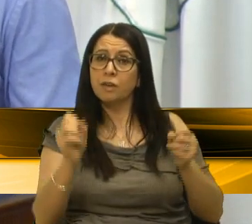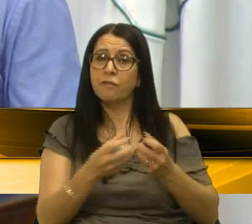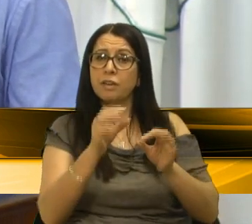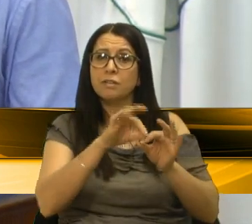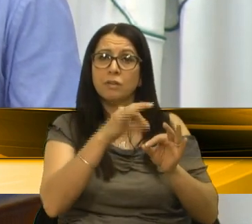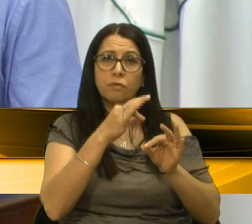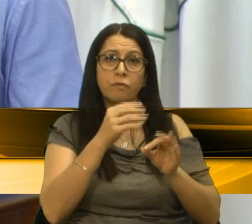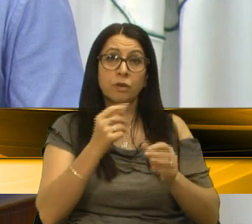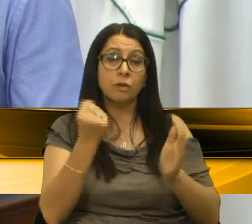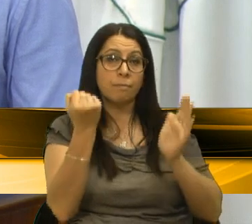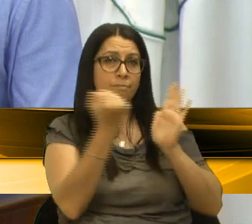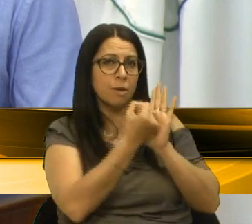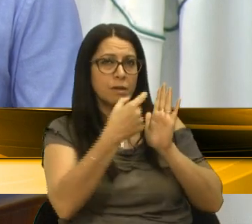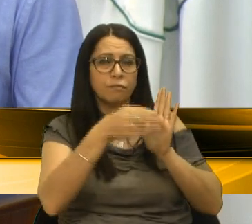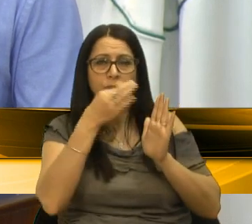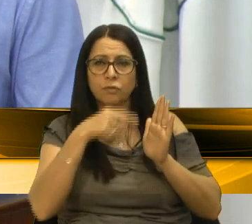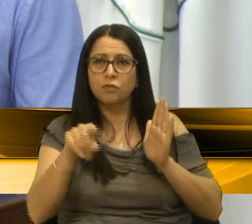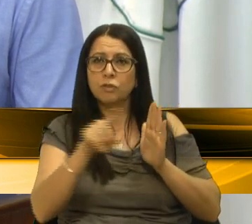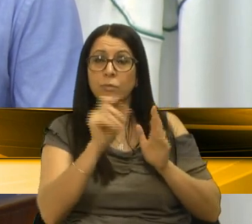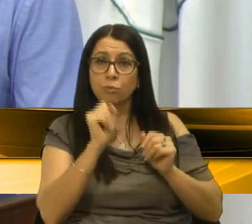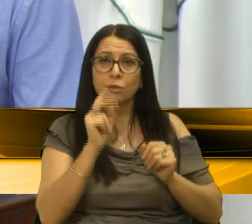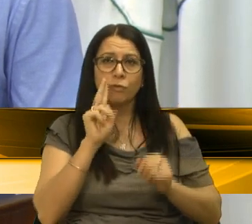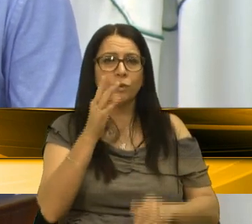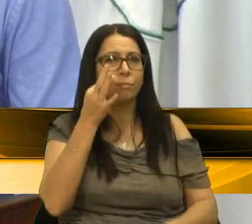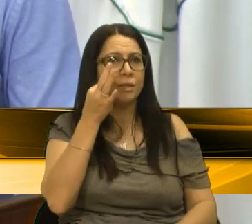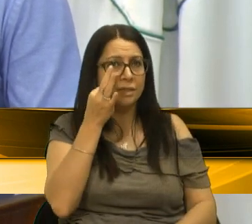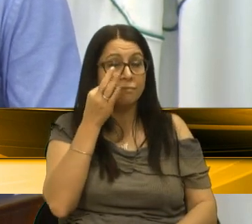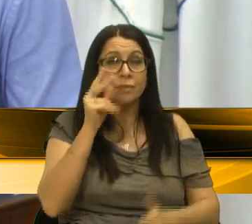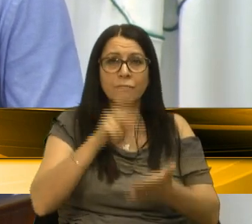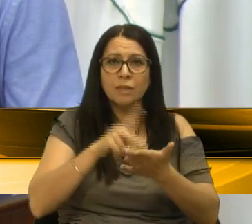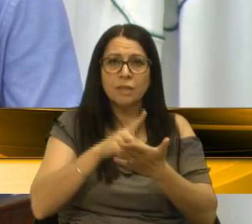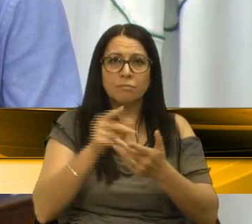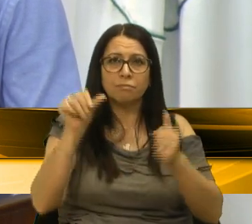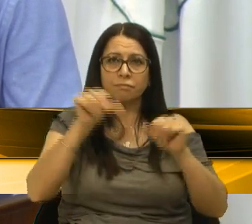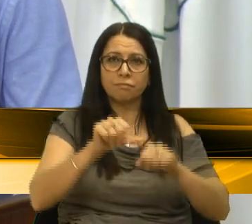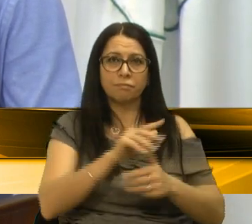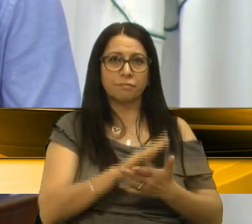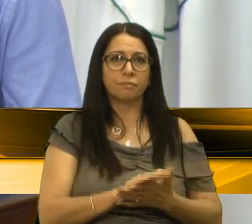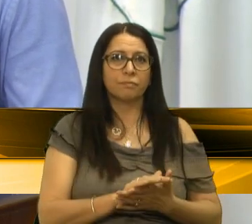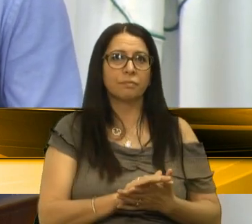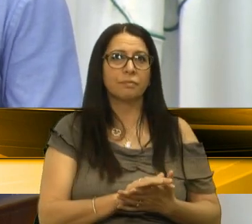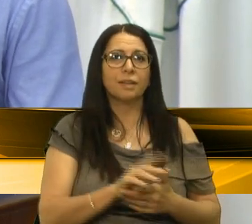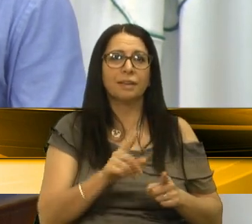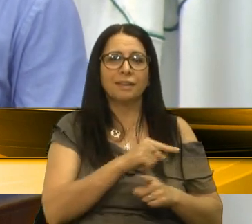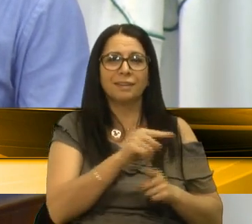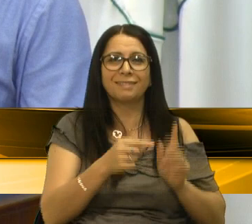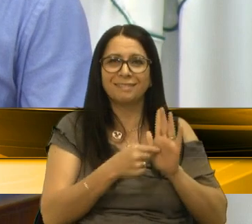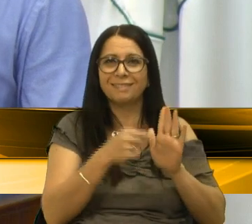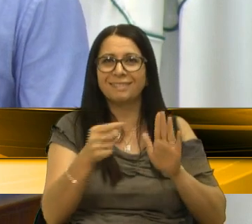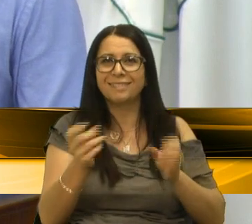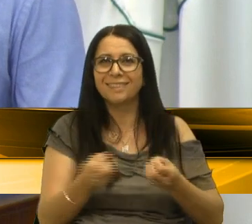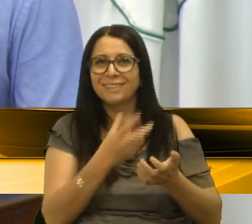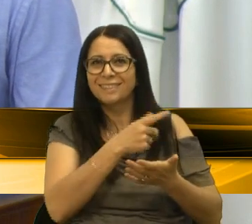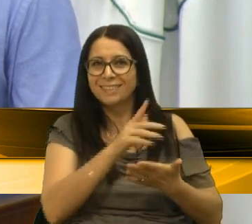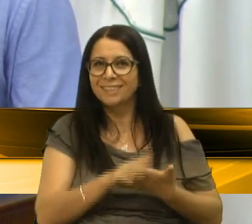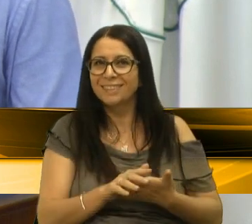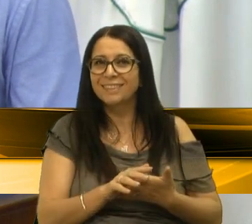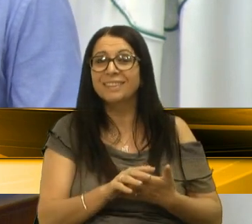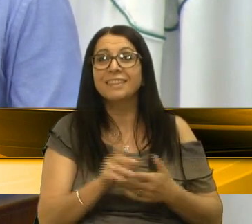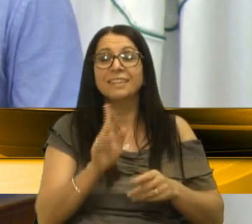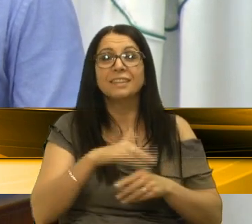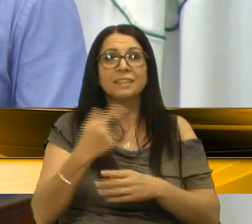símbolo de Caxias do Sul, que pudemos presenciar um verdadeiro desastre na última eleição. Além da festa, cito o Parque